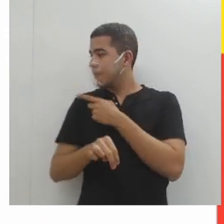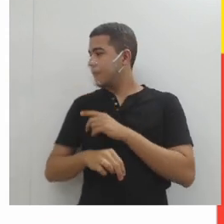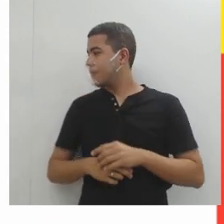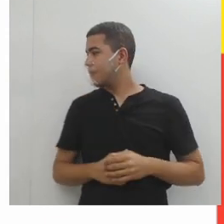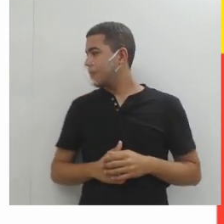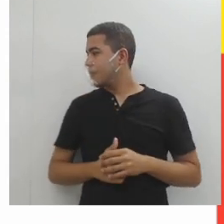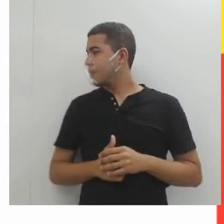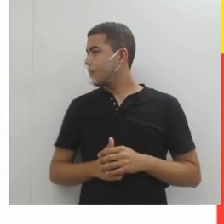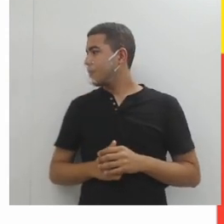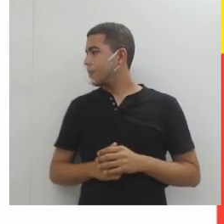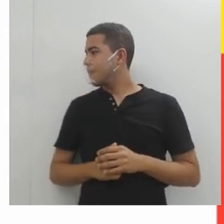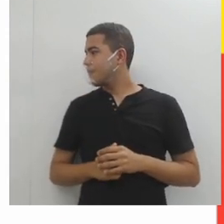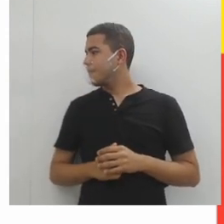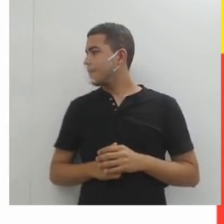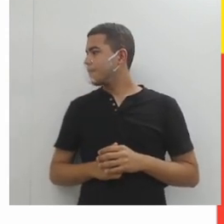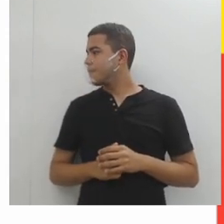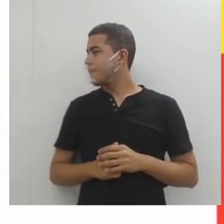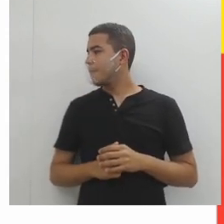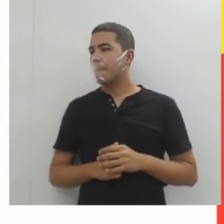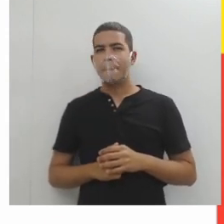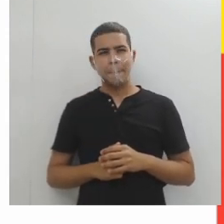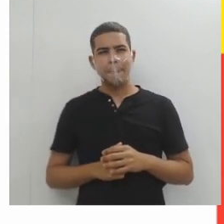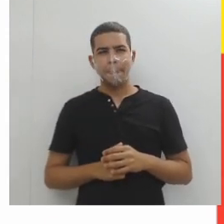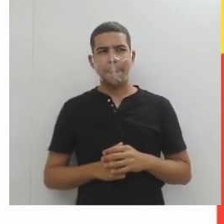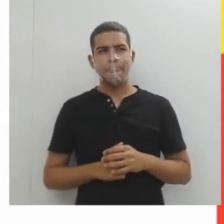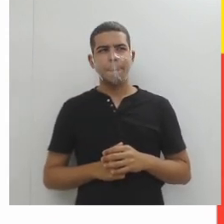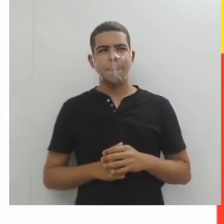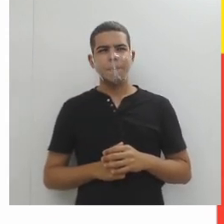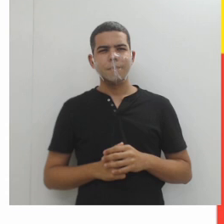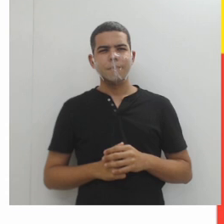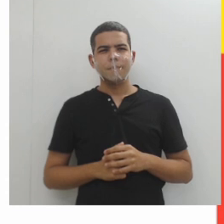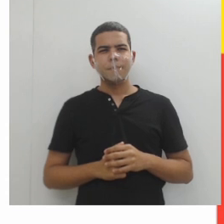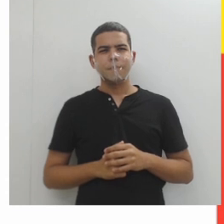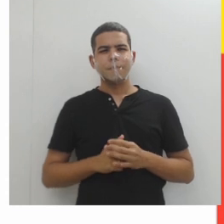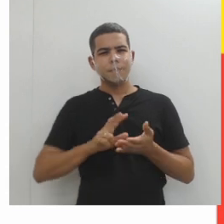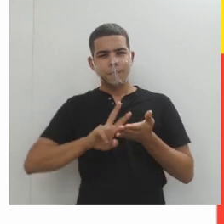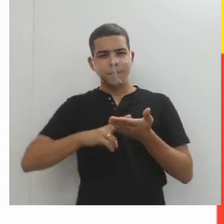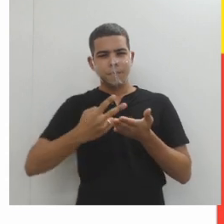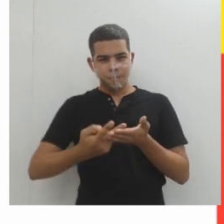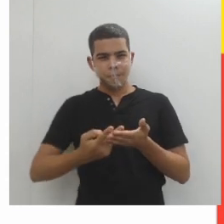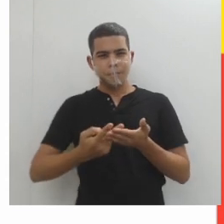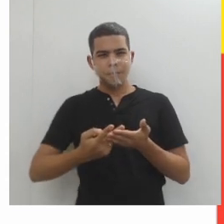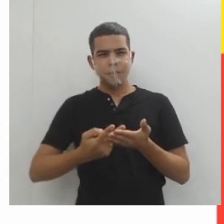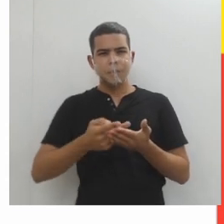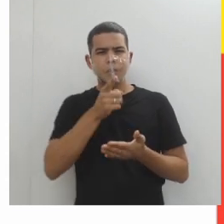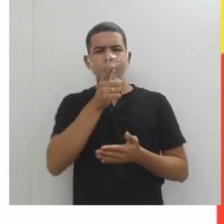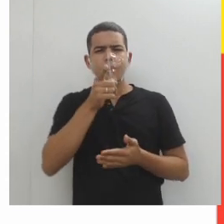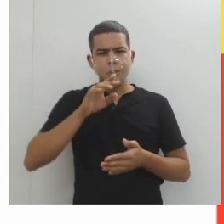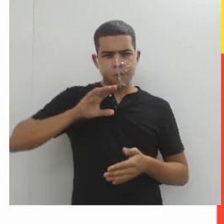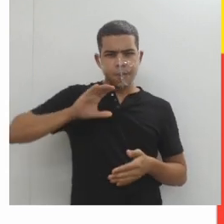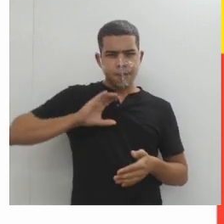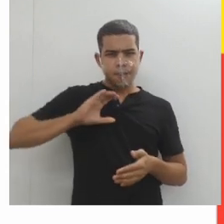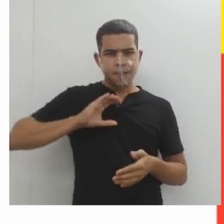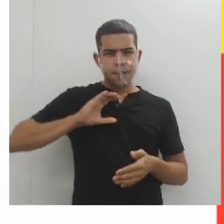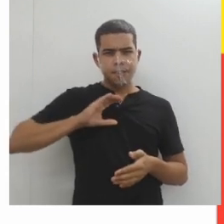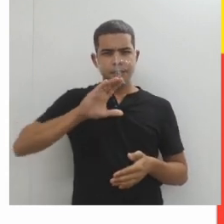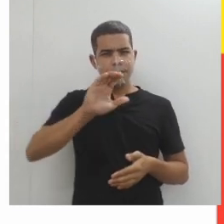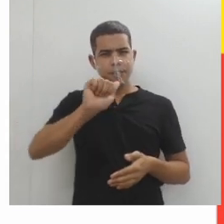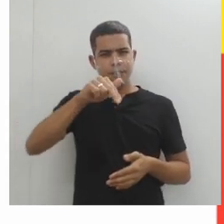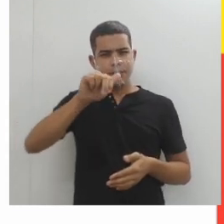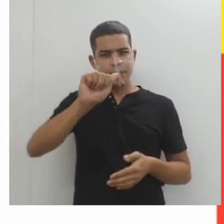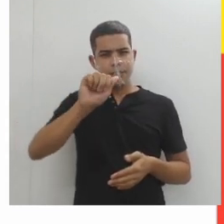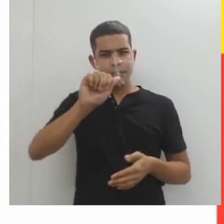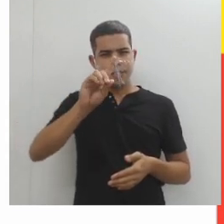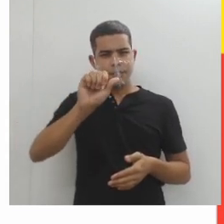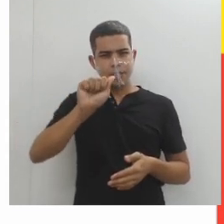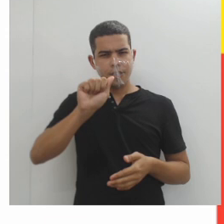Então, have you ever been to Canada? Have you ever been to Canada? Você já esteve no Canadá? E lembra do uso aí do